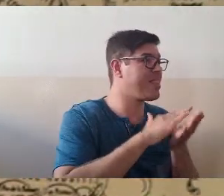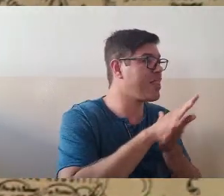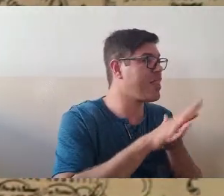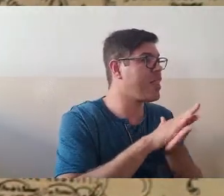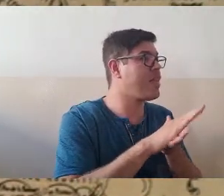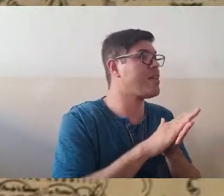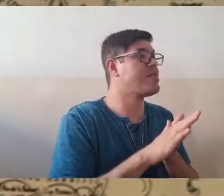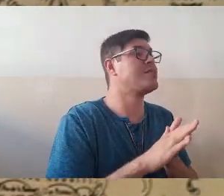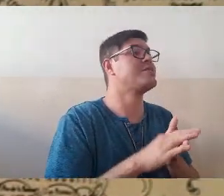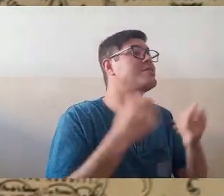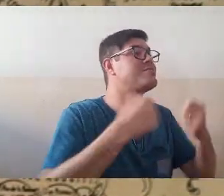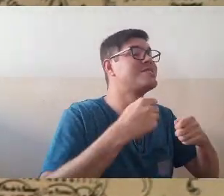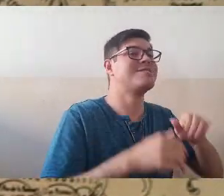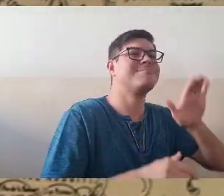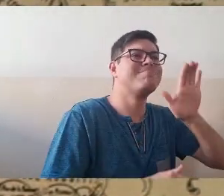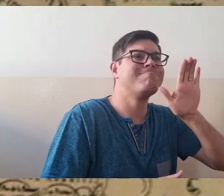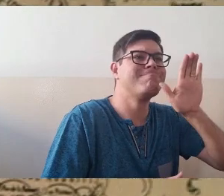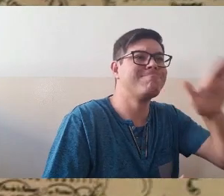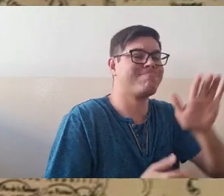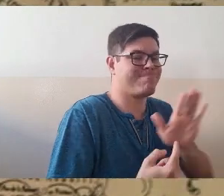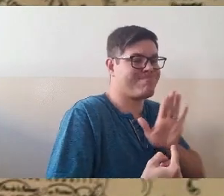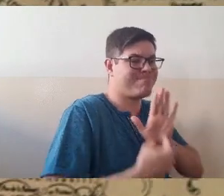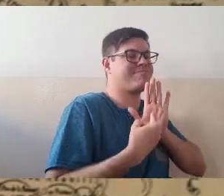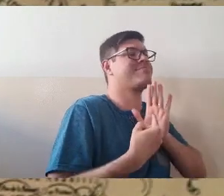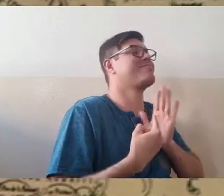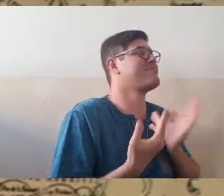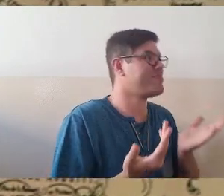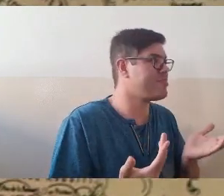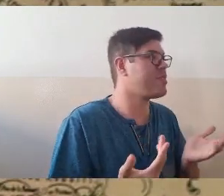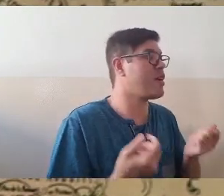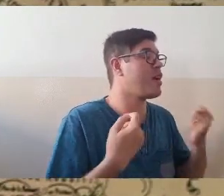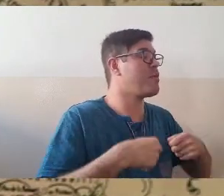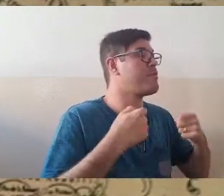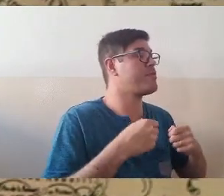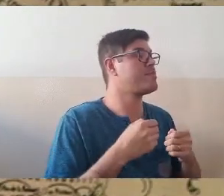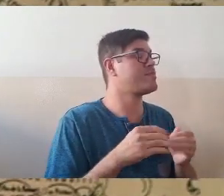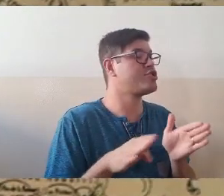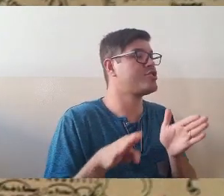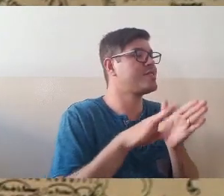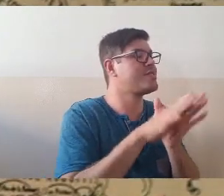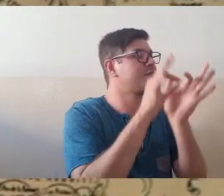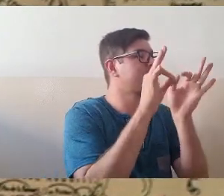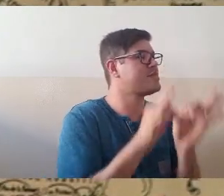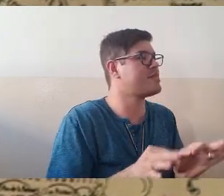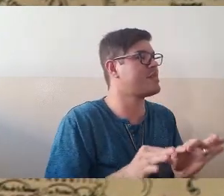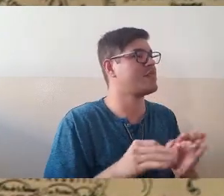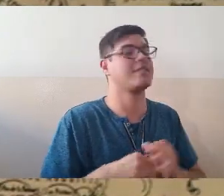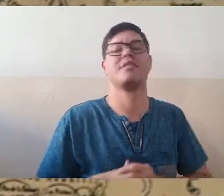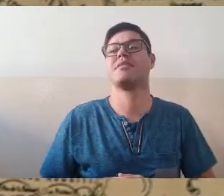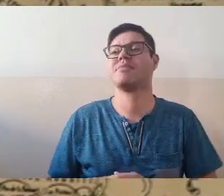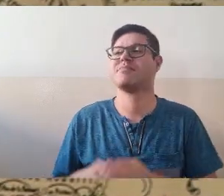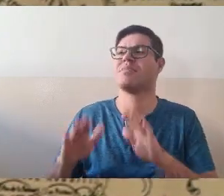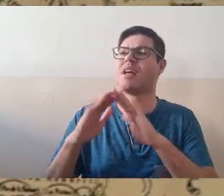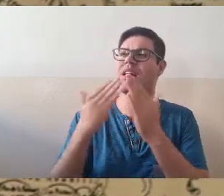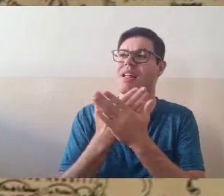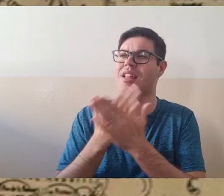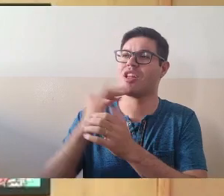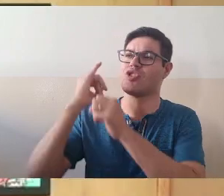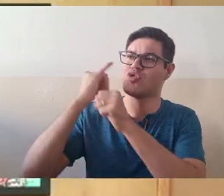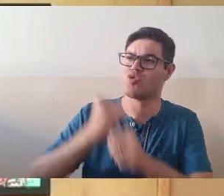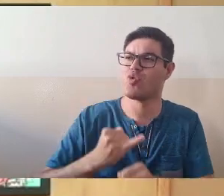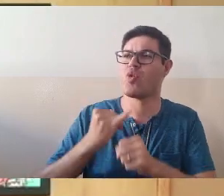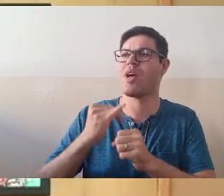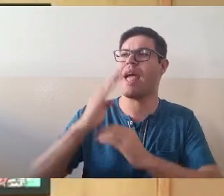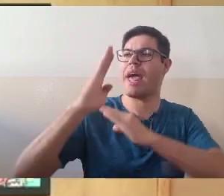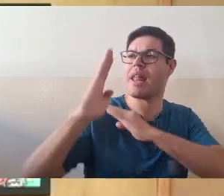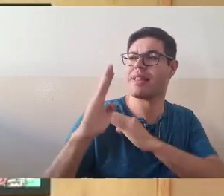alguma maneira. Assim como o esporte, o Pedrinho faz isso também, né? Não é? Chegar até lá. Nas escolas leva karatê, judô, não sei o quê. É isso aí,